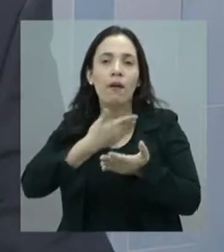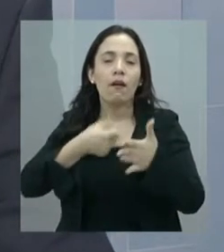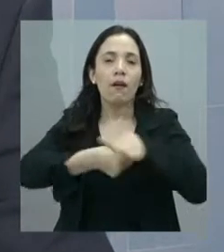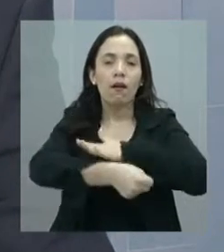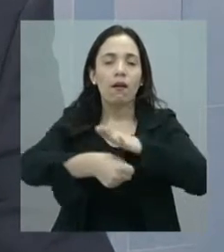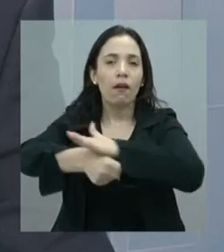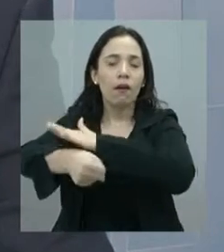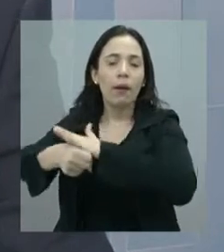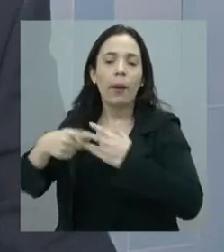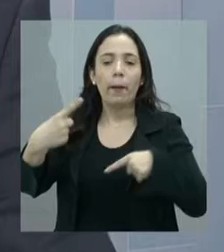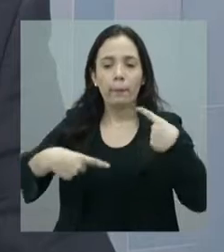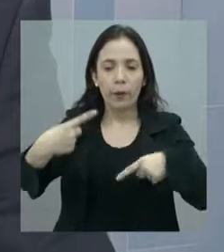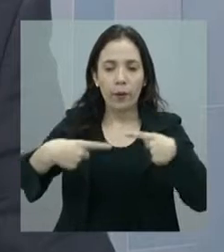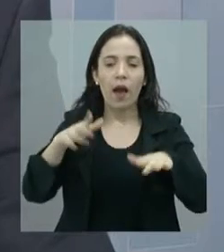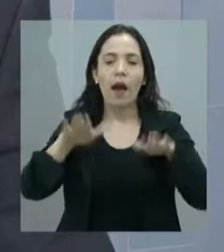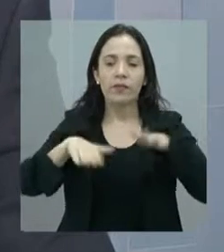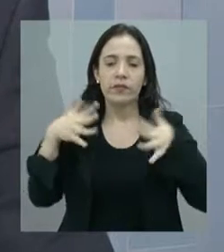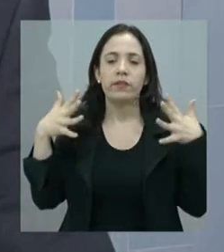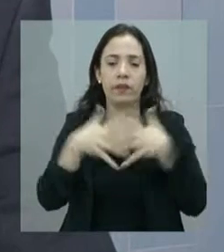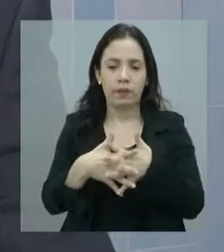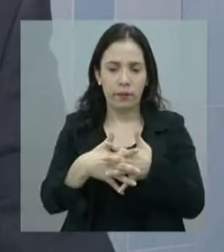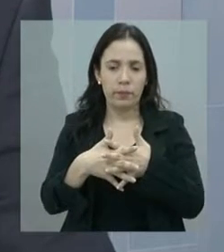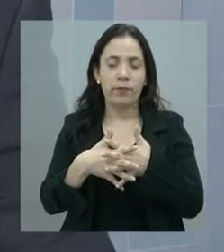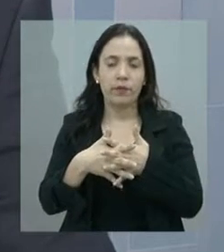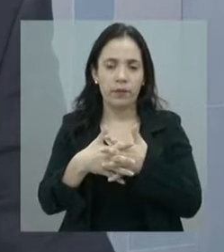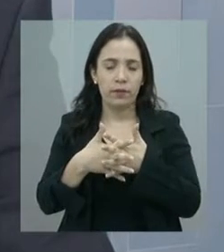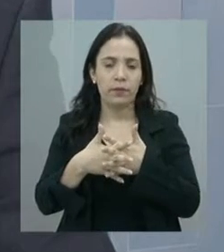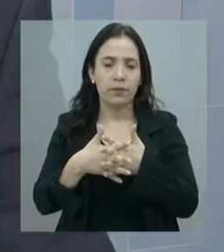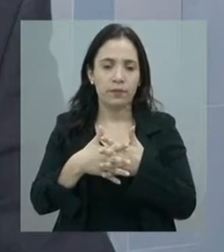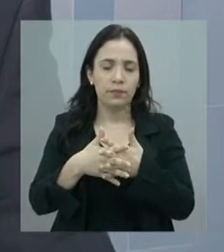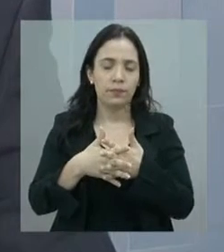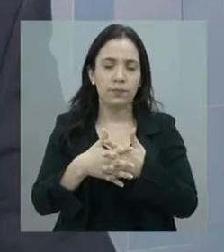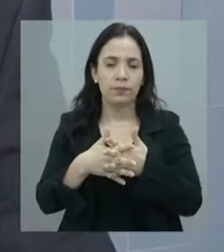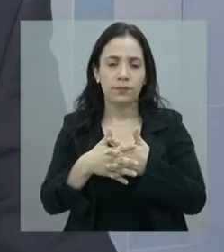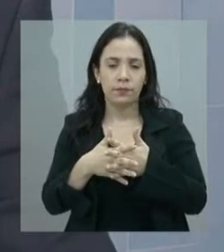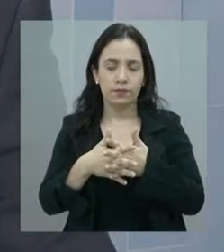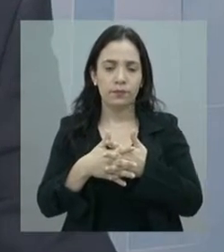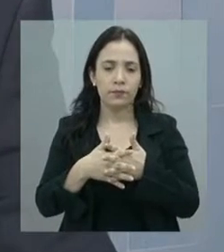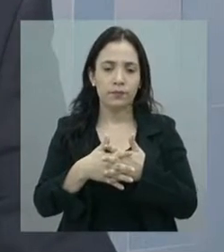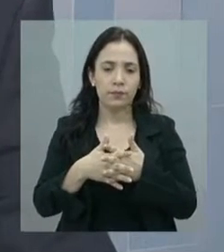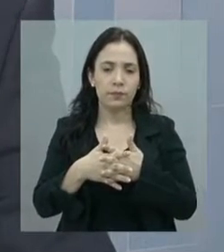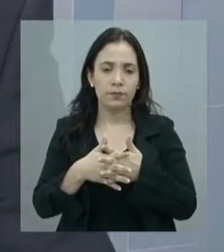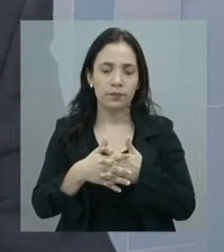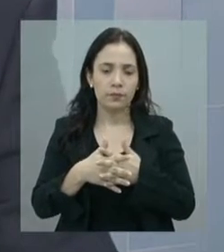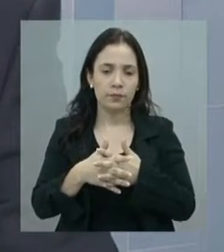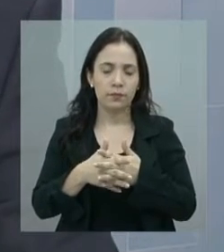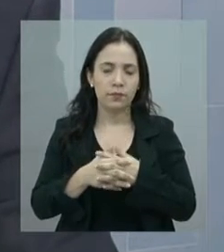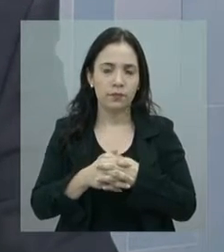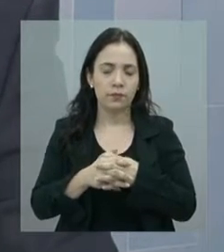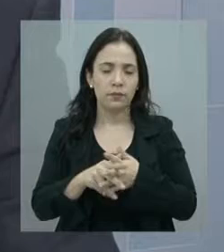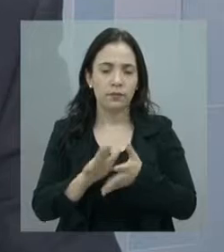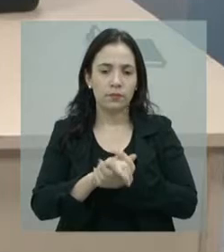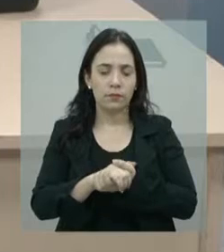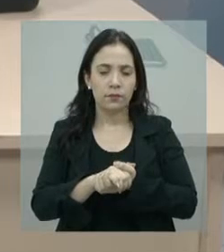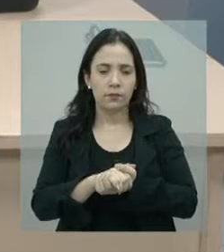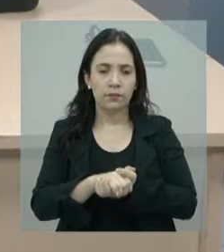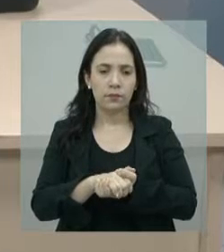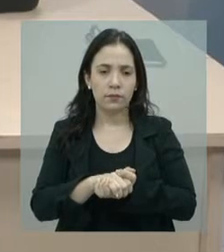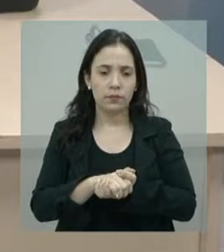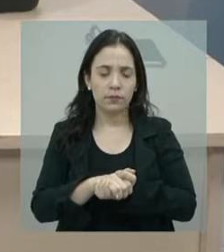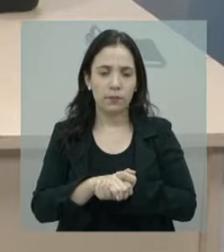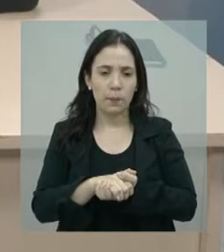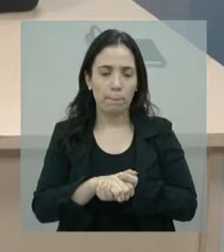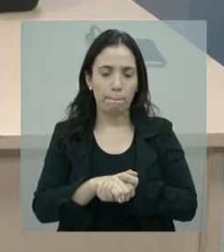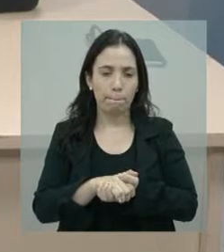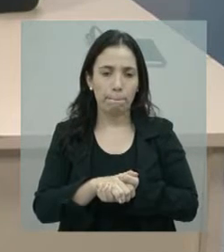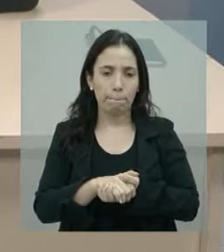infelizmente, a política tanto ajuda quanto atrapalha. A boa política ajuda, mas a politicagem atrapalha. Então, e estava muito grave, as denúncias dos seus